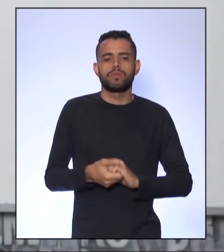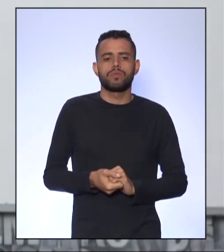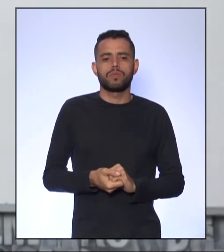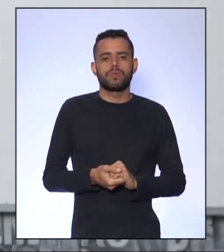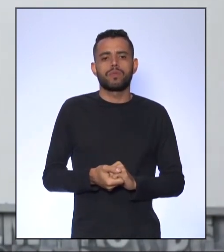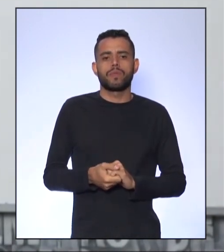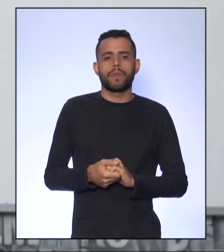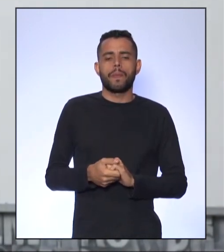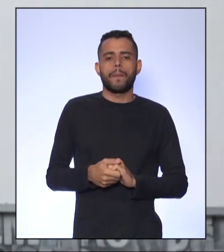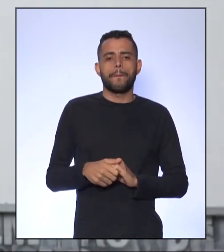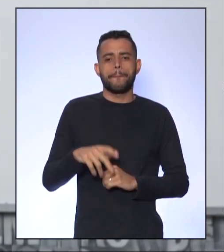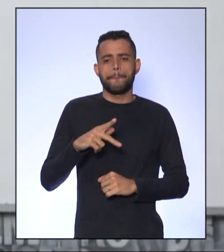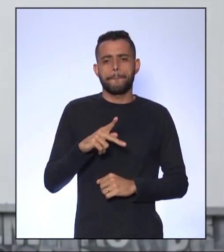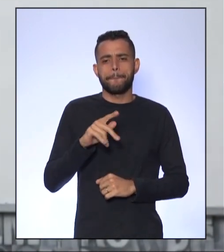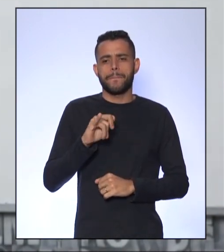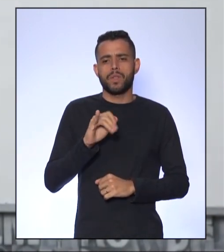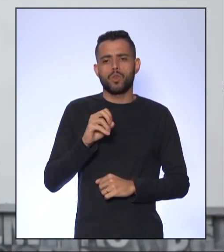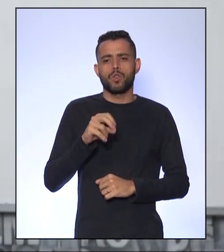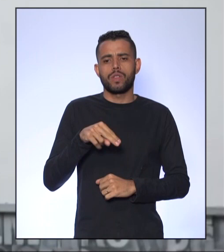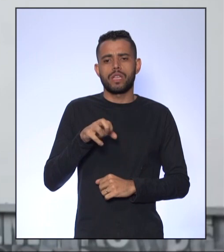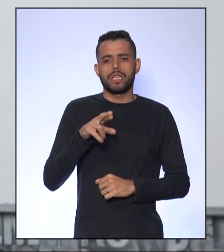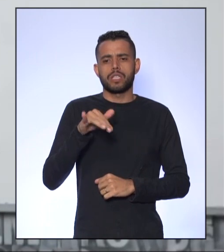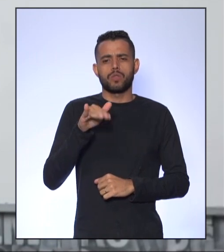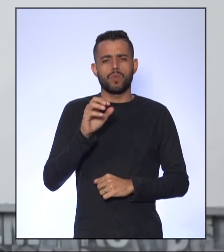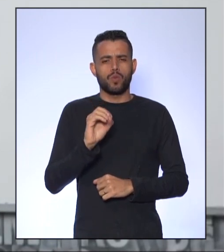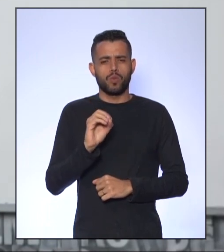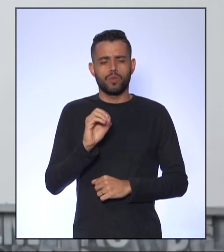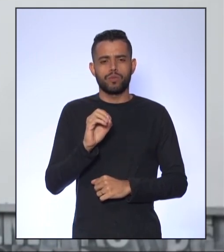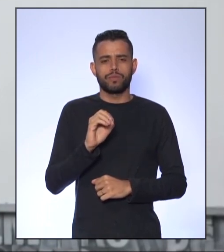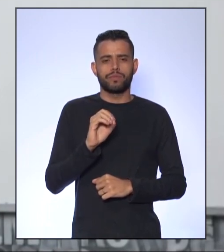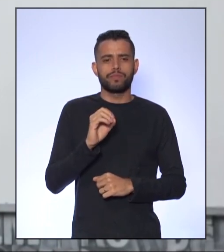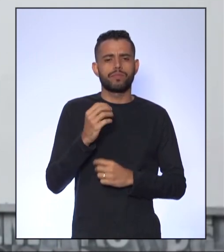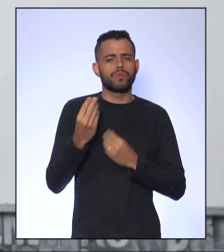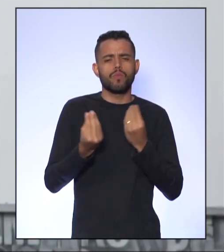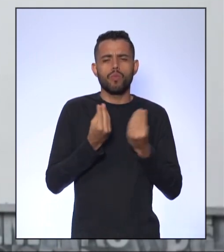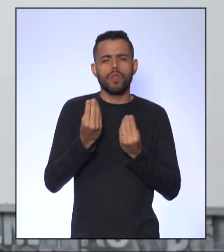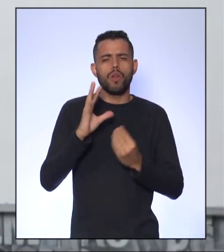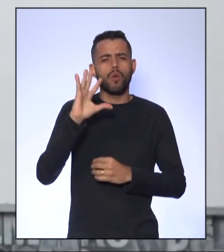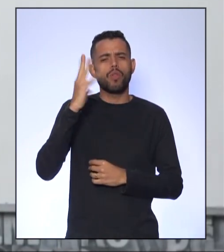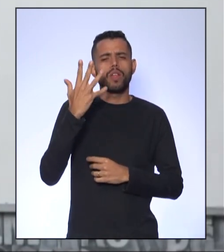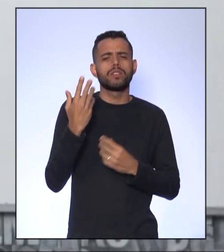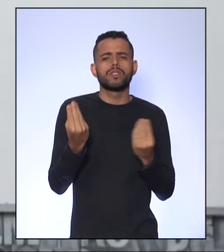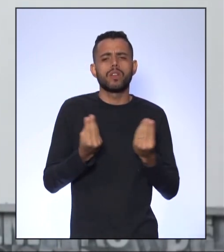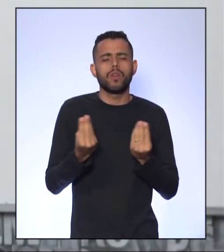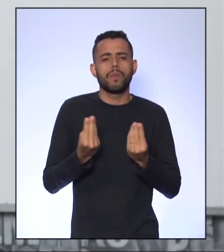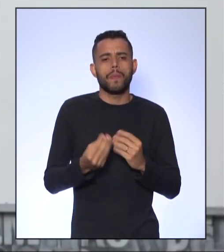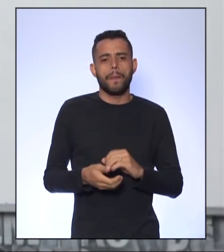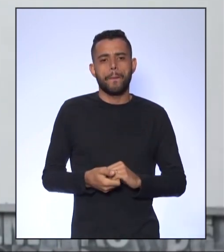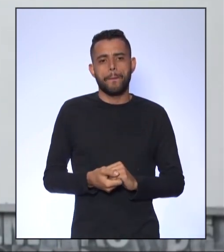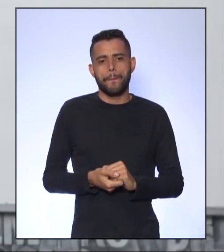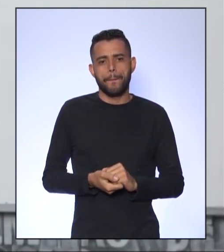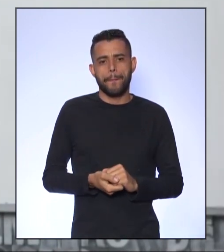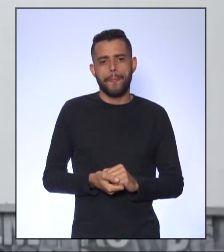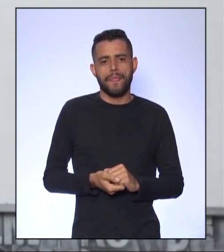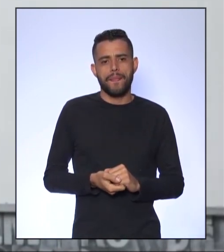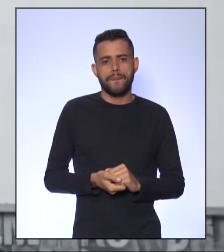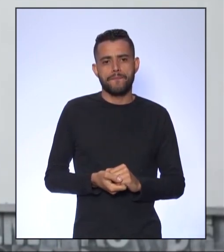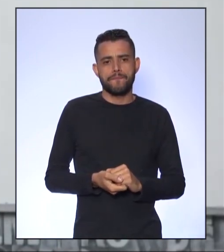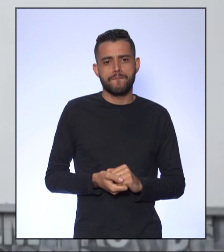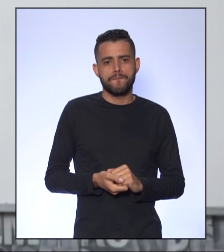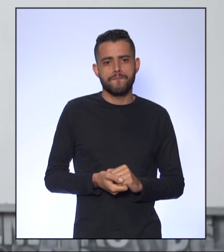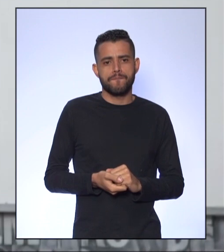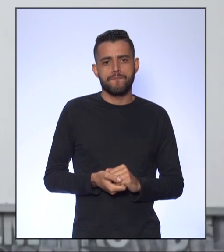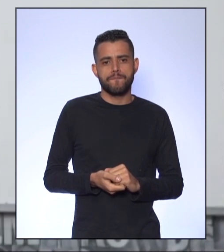o pioneirismo do renascimento cultural acontece por qual fator? Eu tenho aqui